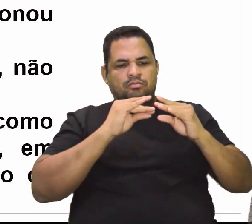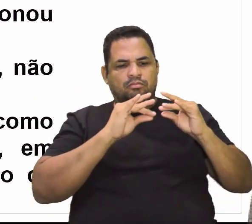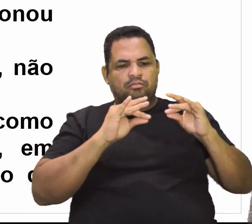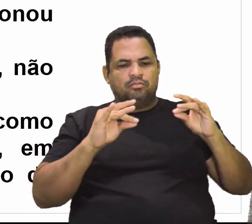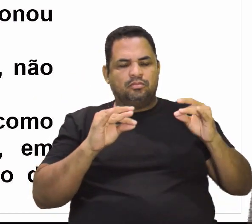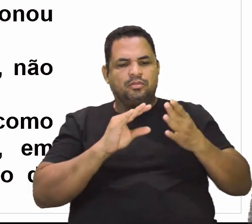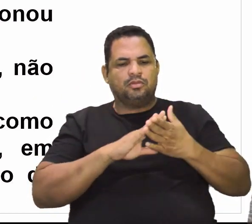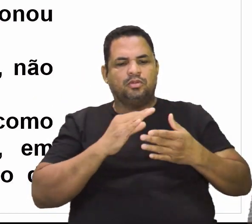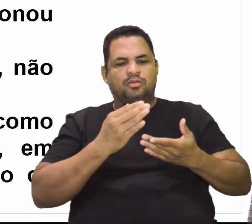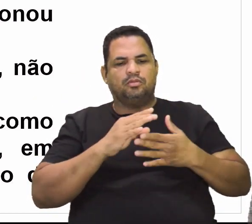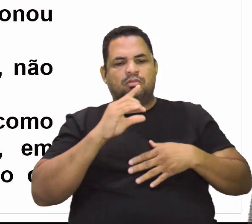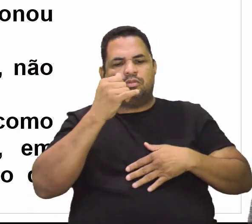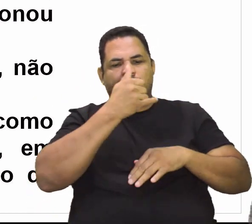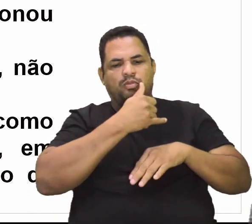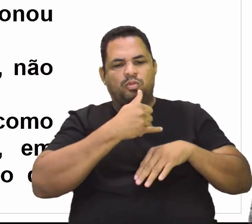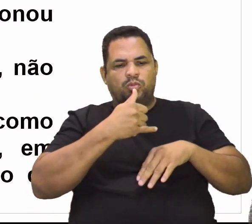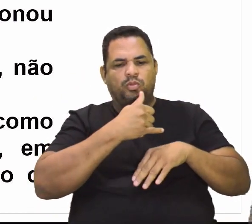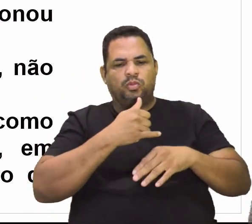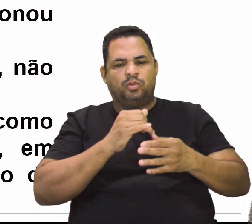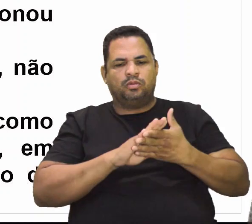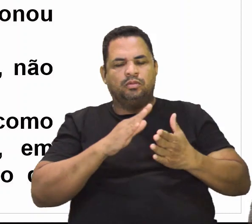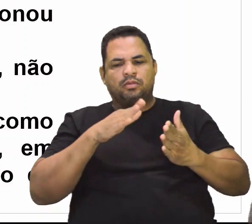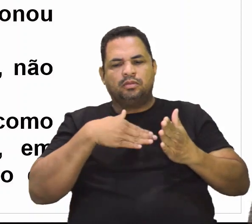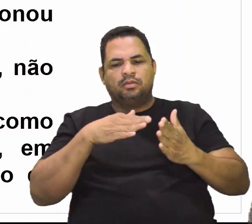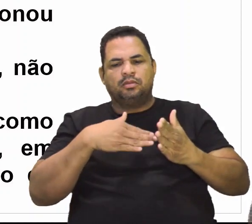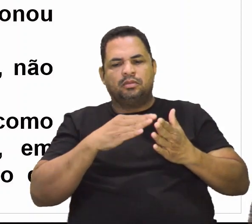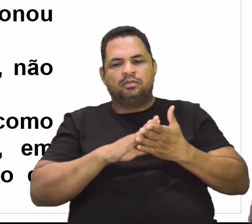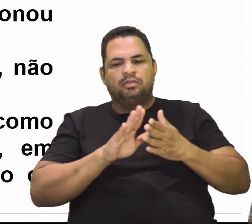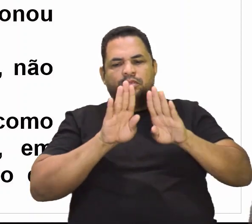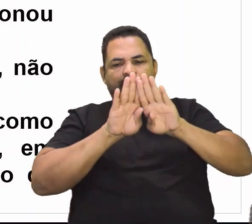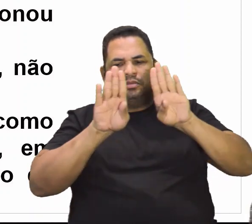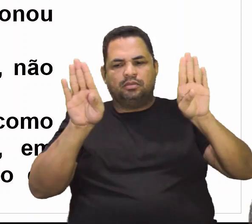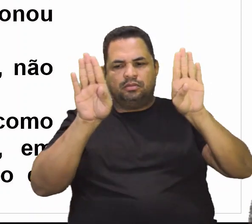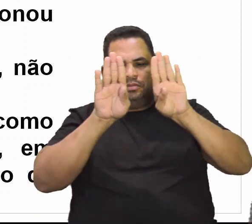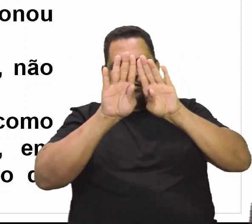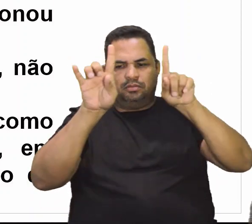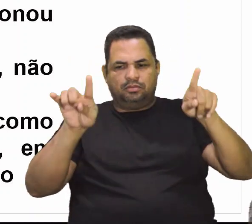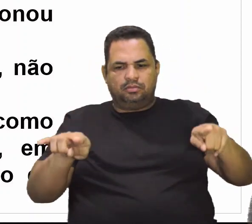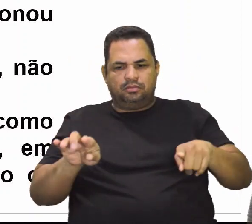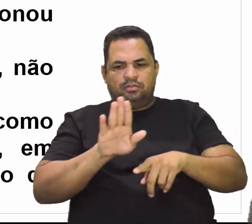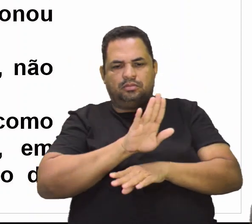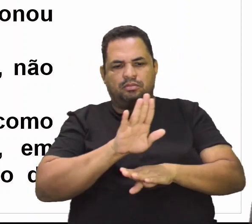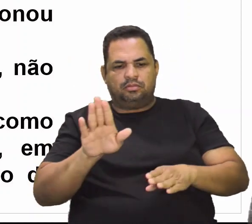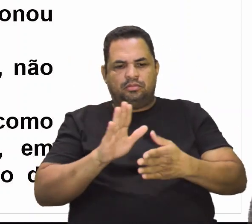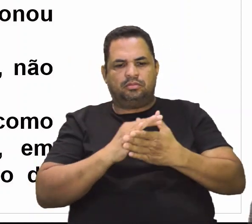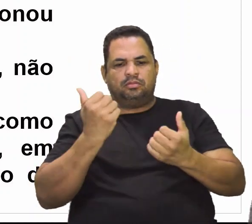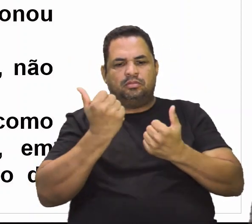tinta a óleo e a pintura sobre tela, em